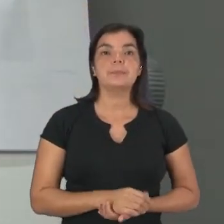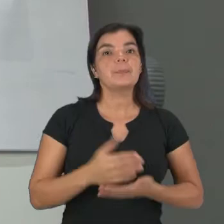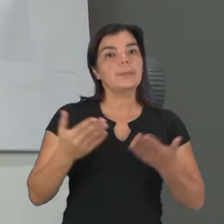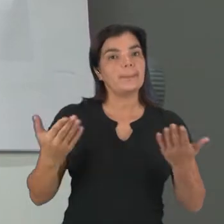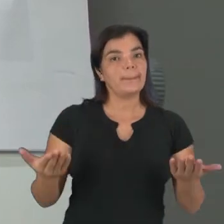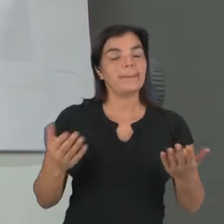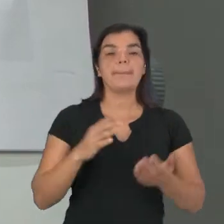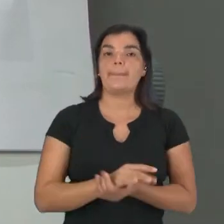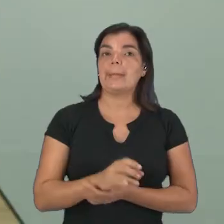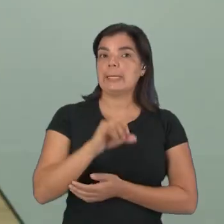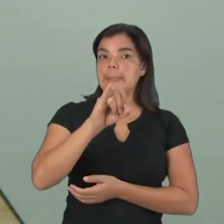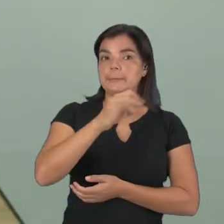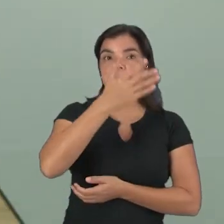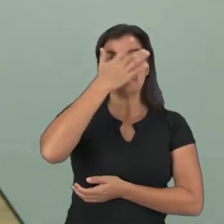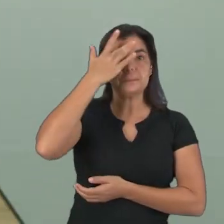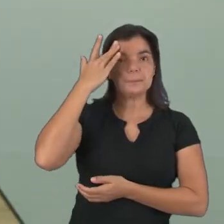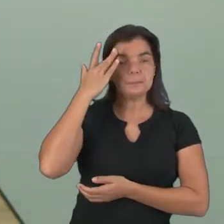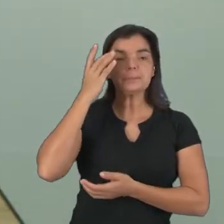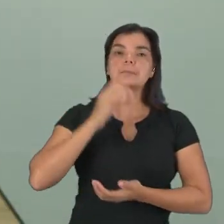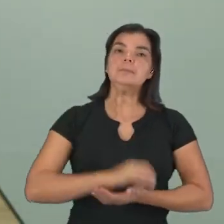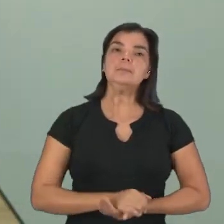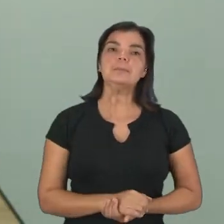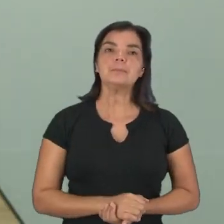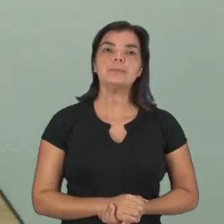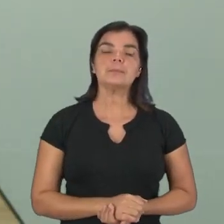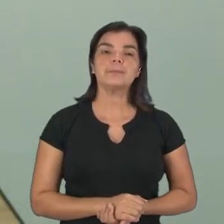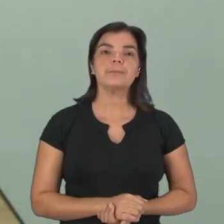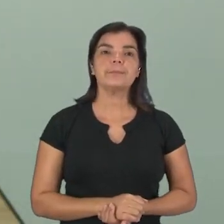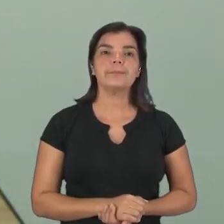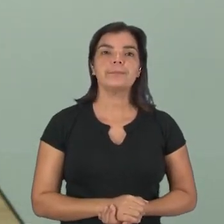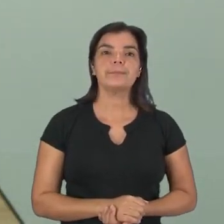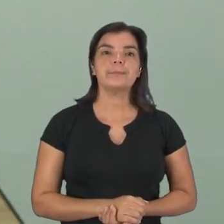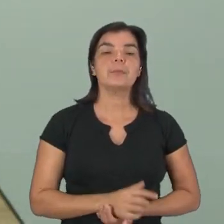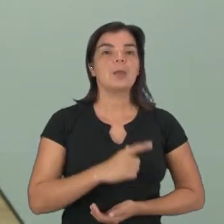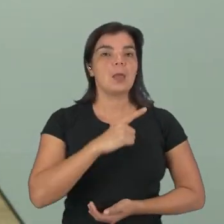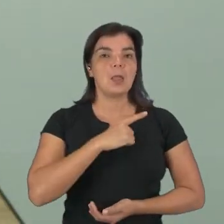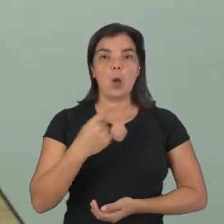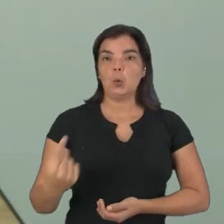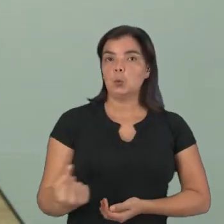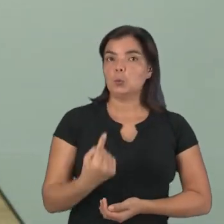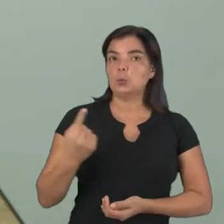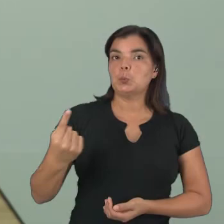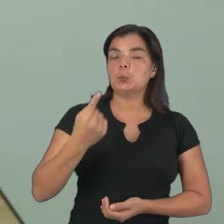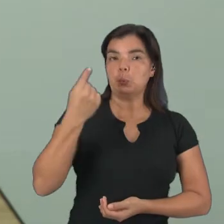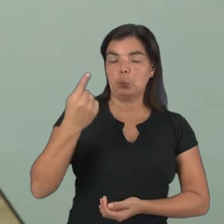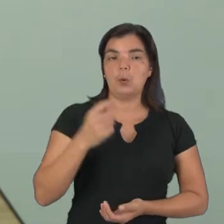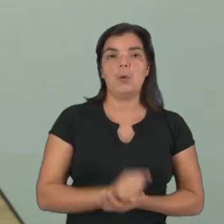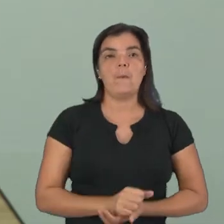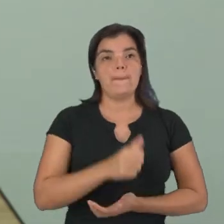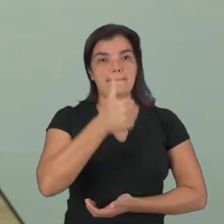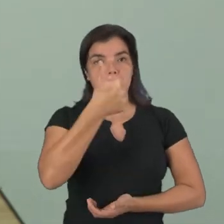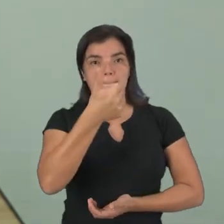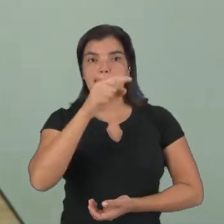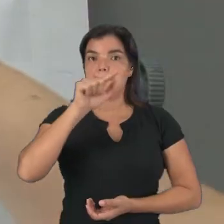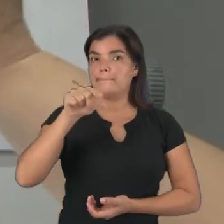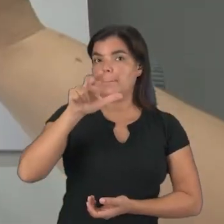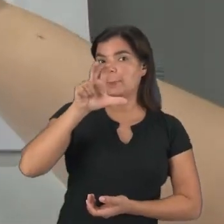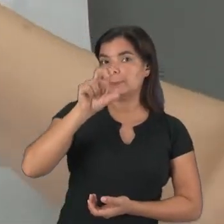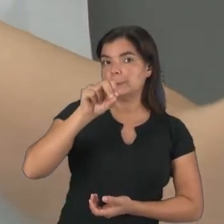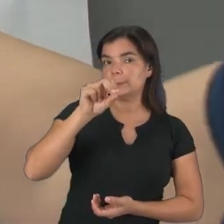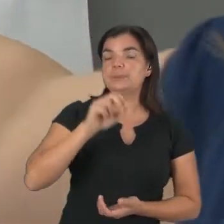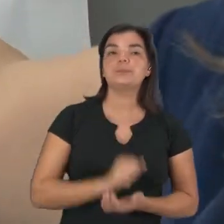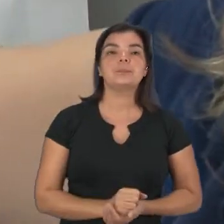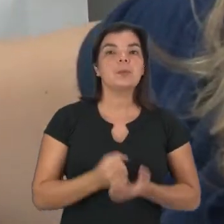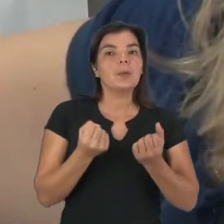Então, se uma pessoa, ela tem a altura de 1,50 m,